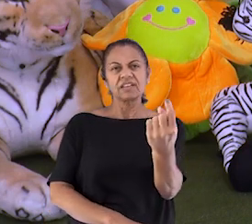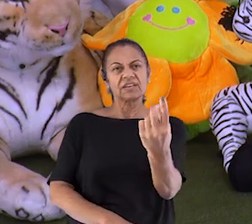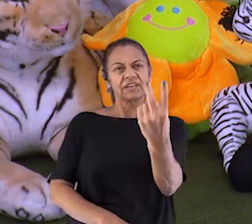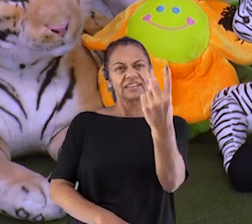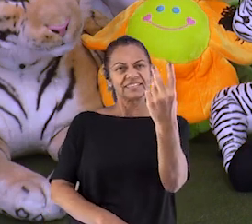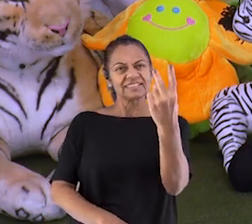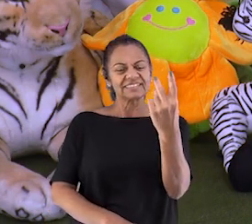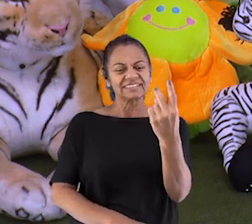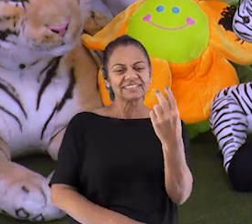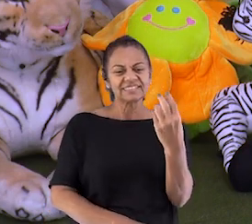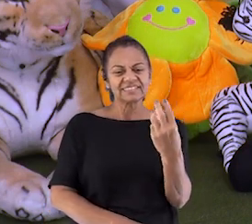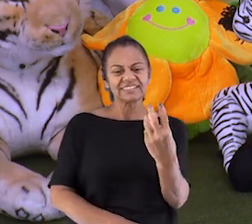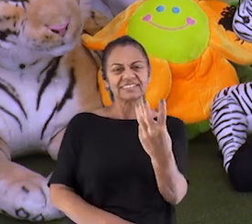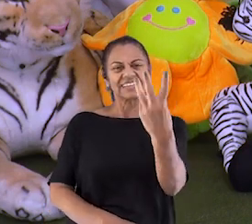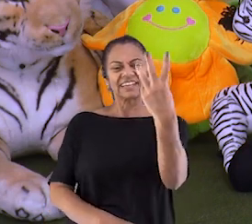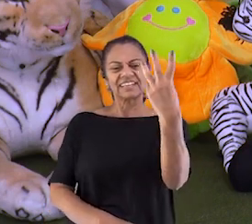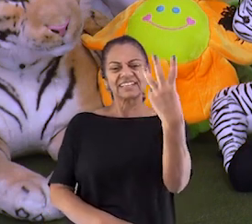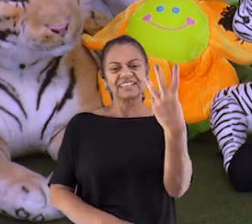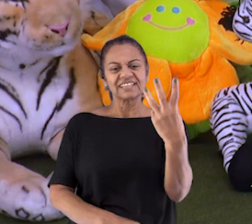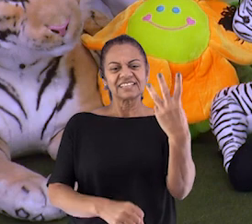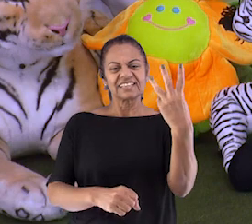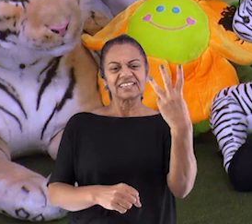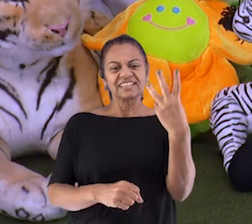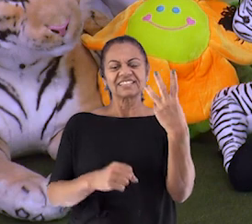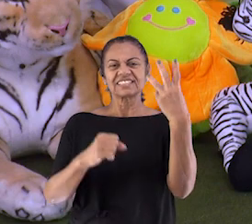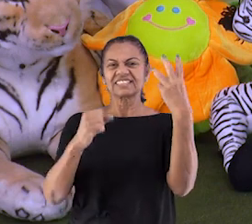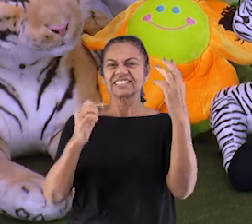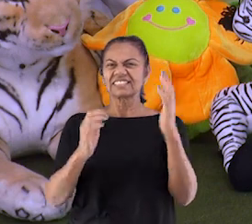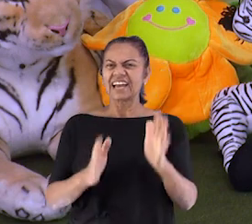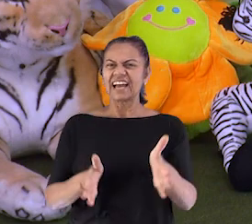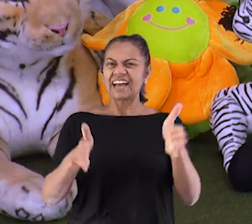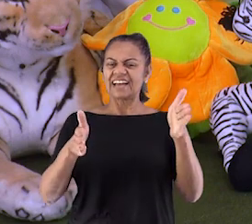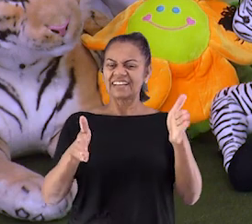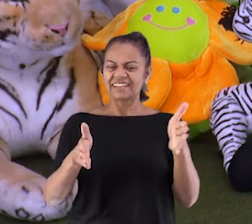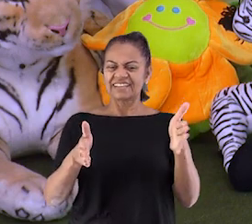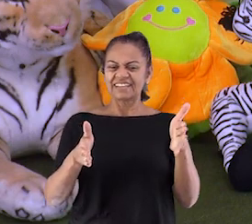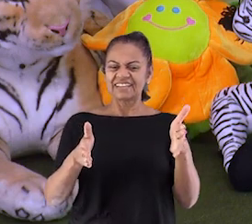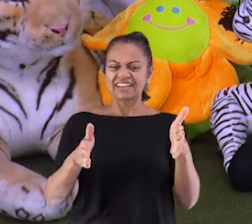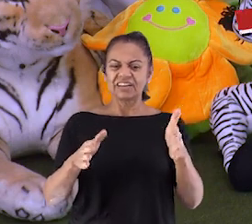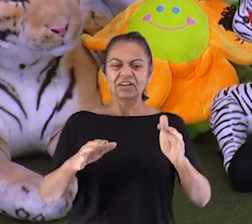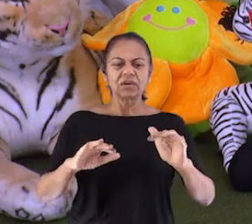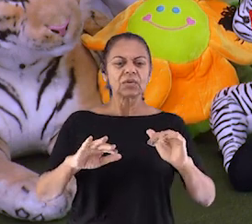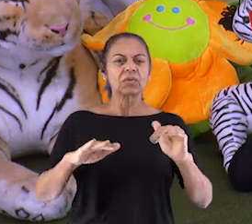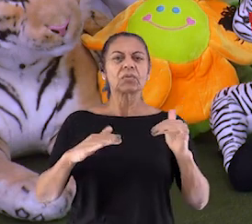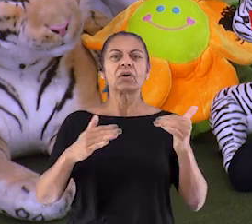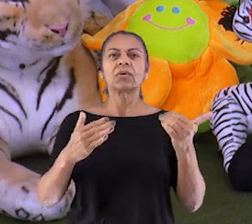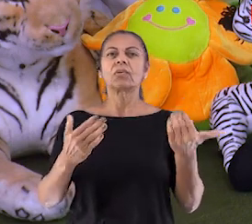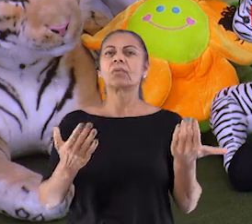É 2, é 3 e já!